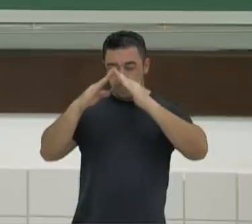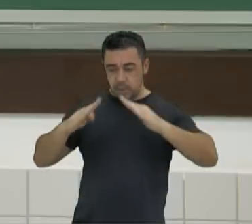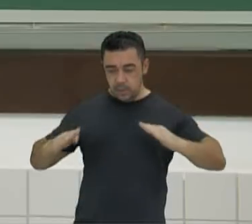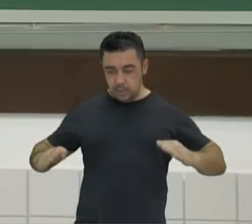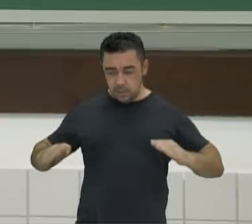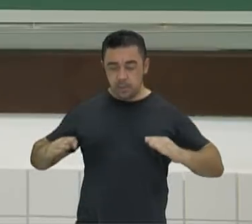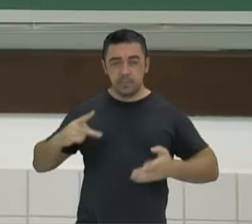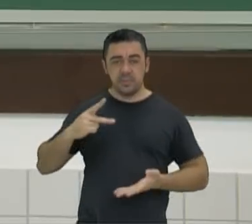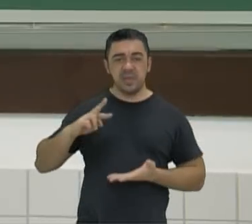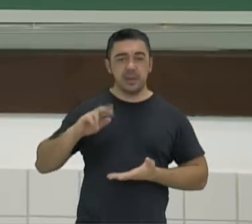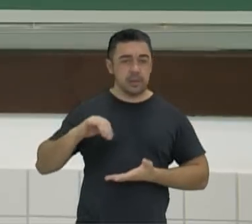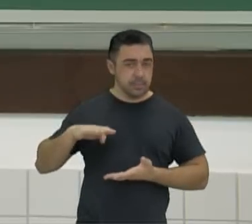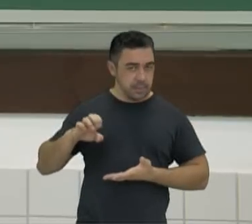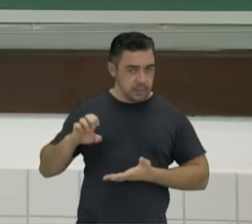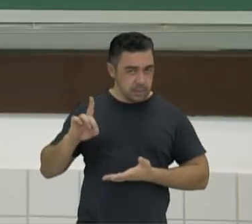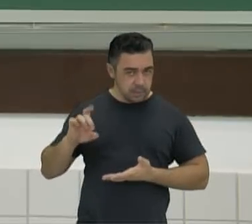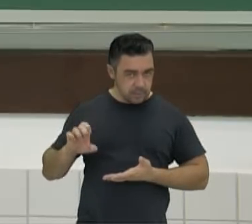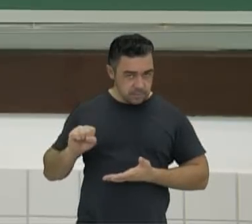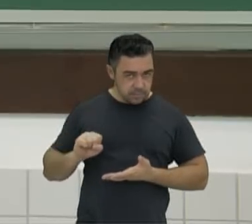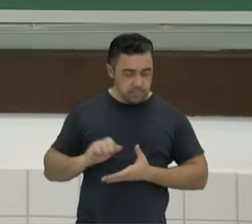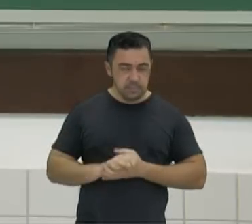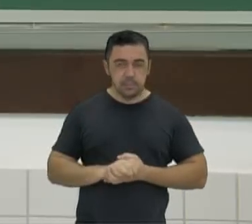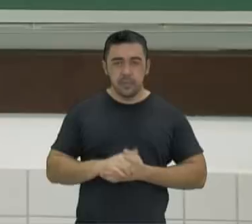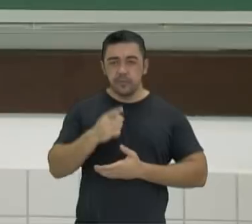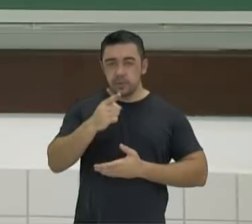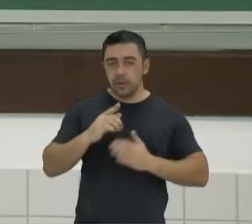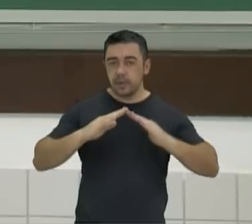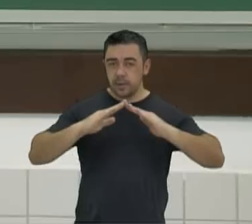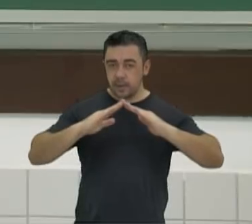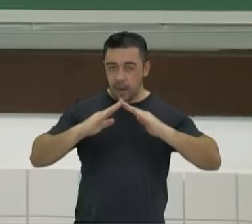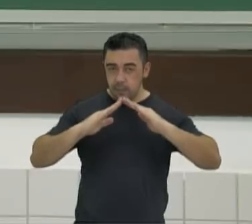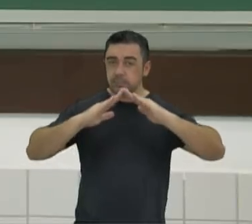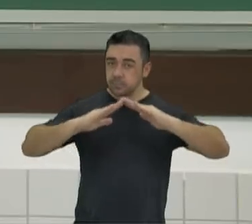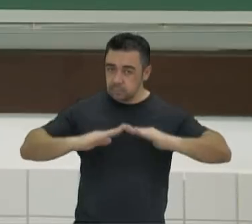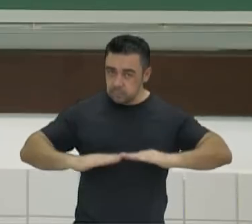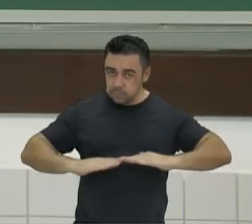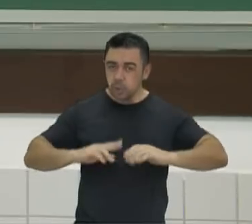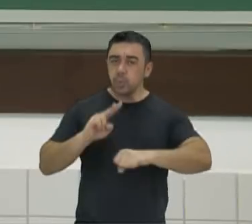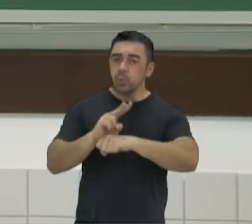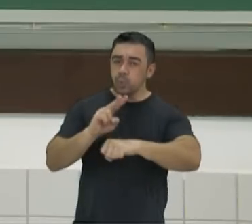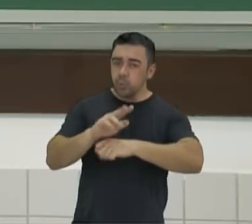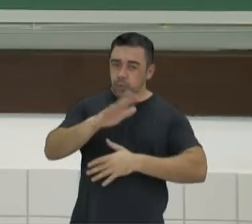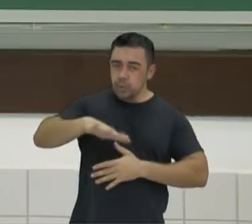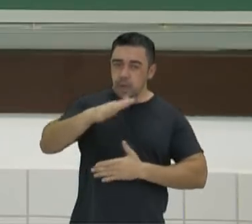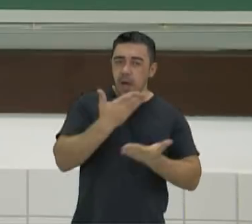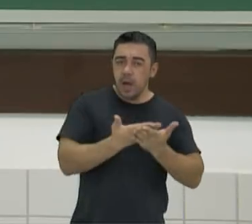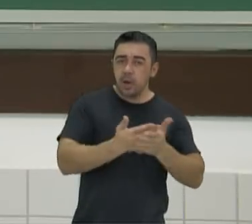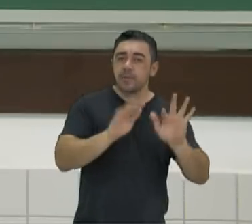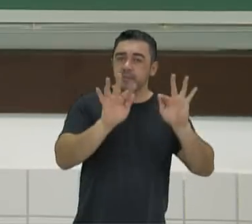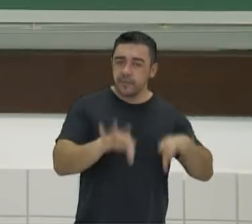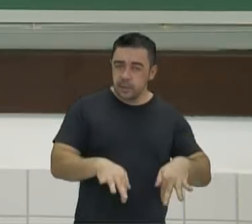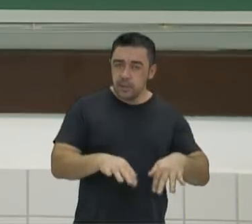tá bom? Bom, fiquem em casa, se cuidem. Nossa aula já está chegando no fim,